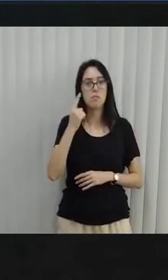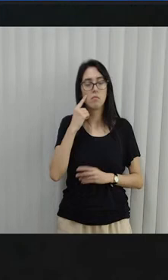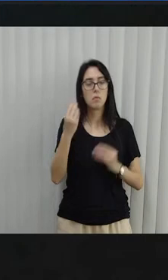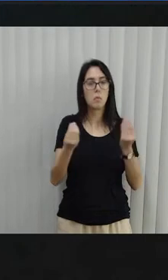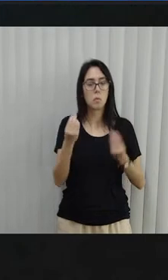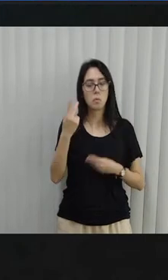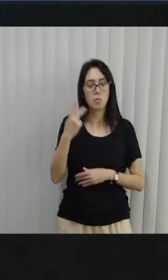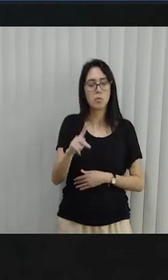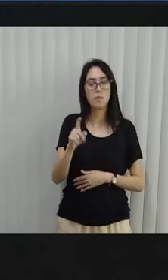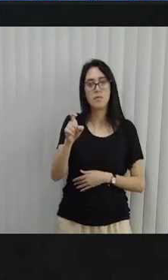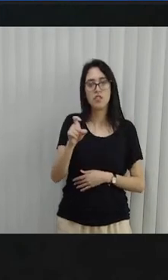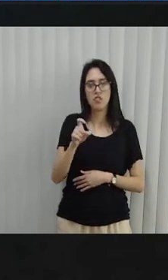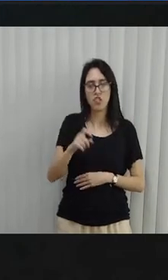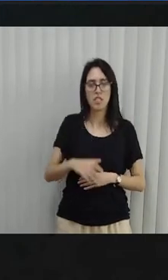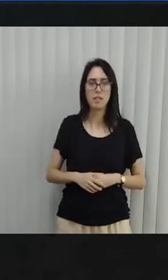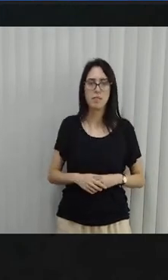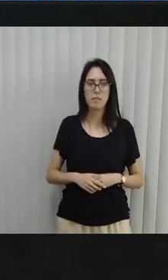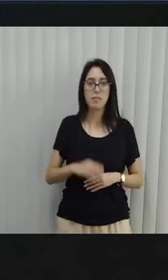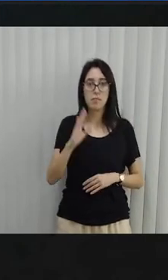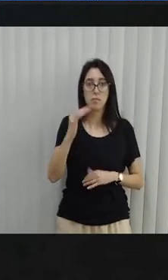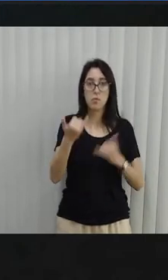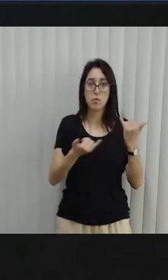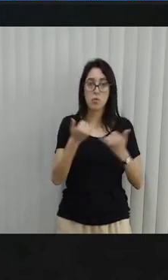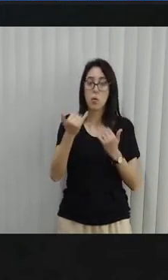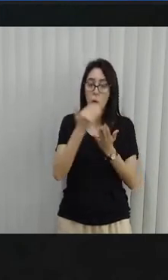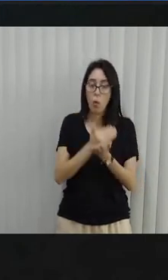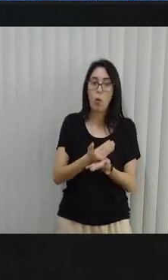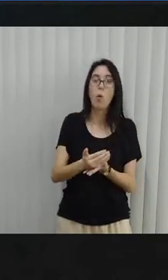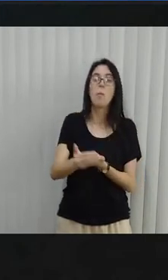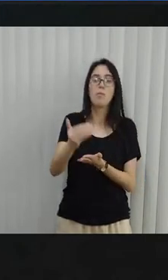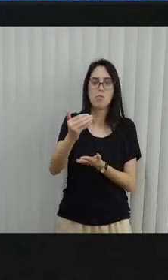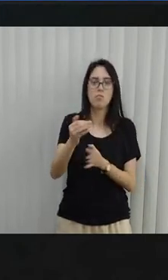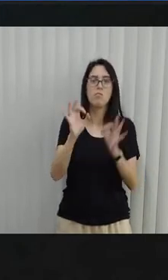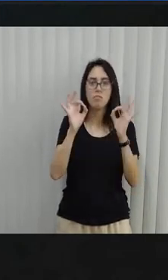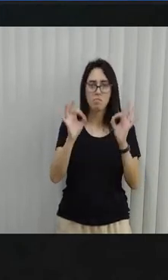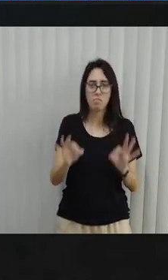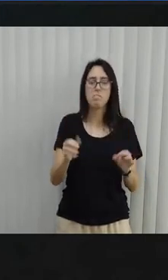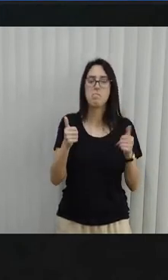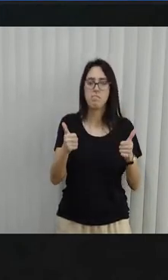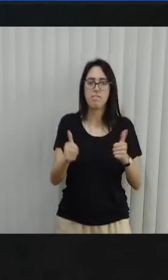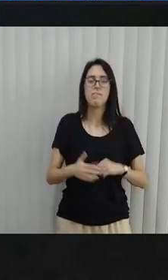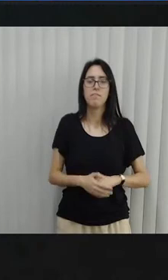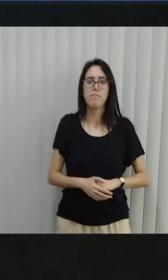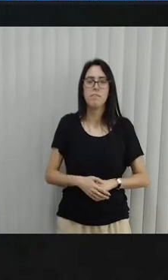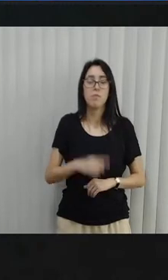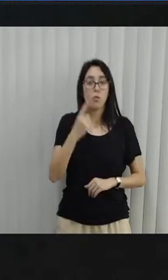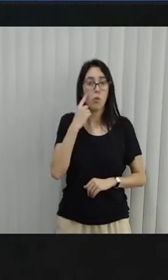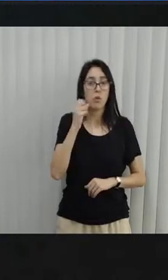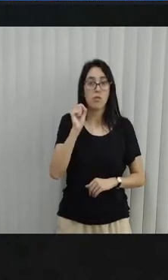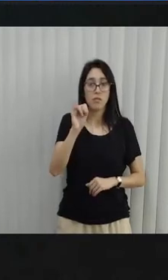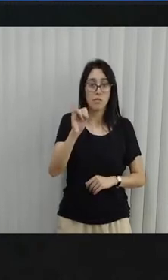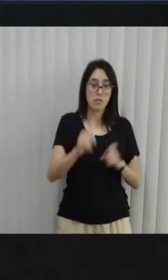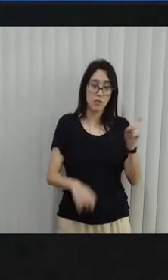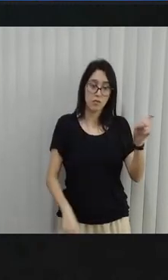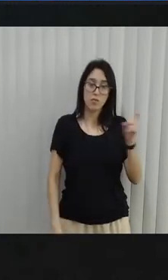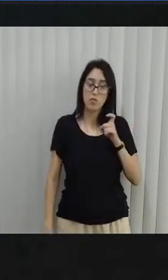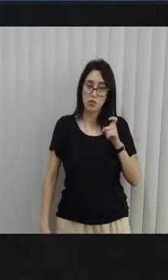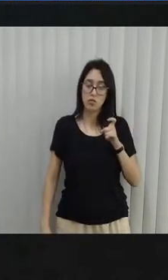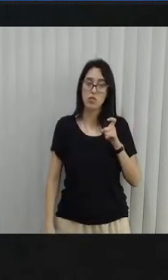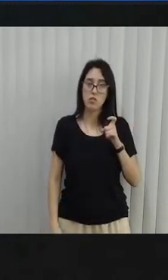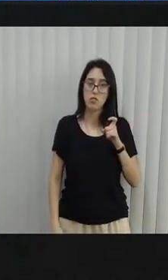Então, ó, quando o nosso jogo começa, ele está aqui no cantinho, posicionado, beleza? E eu vou fazer assim, ó, se a posição X dele, então vamos